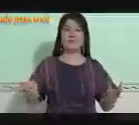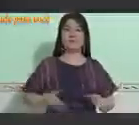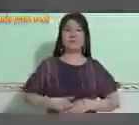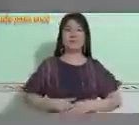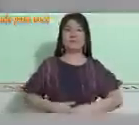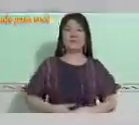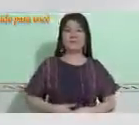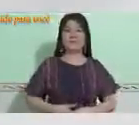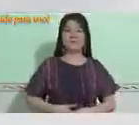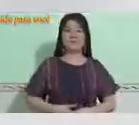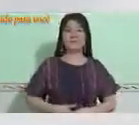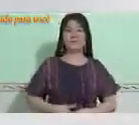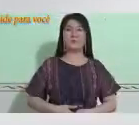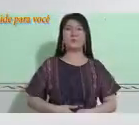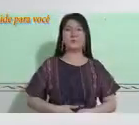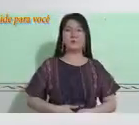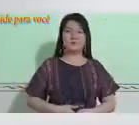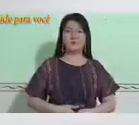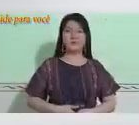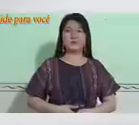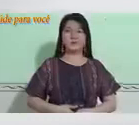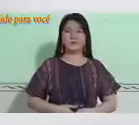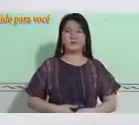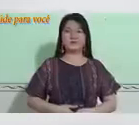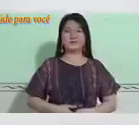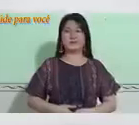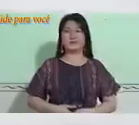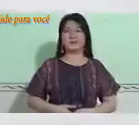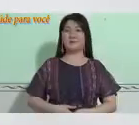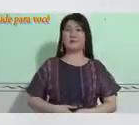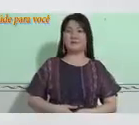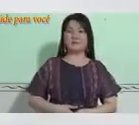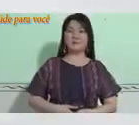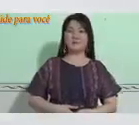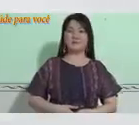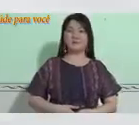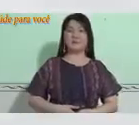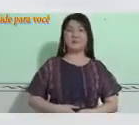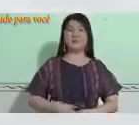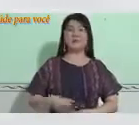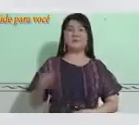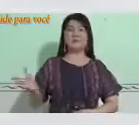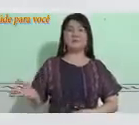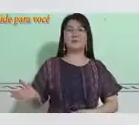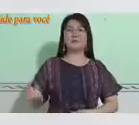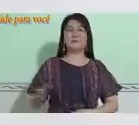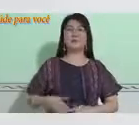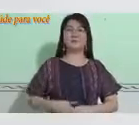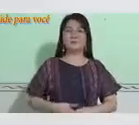rogaine, vírgula, panto, kirkland, vírgula, por exemplo, vírgula, ou pode ser manipulado na farmácia.